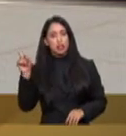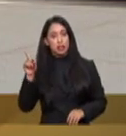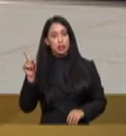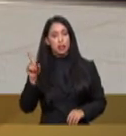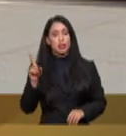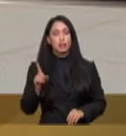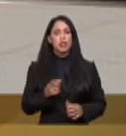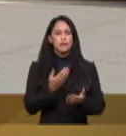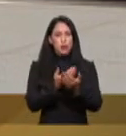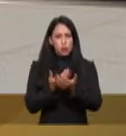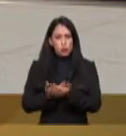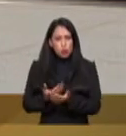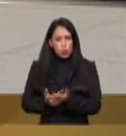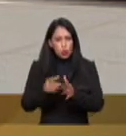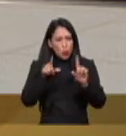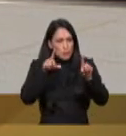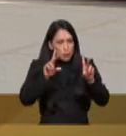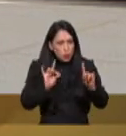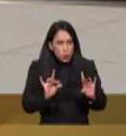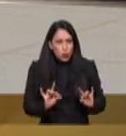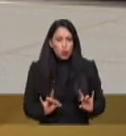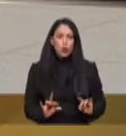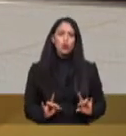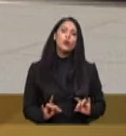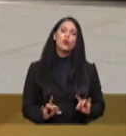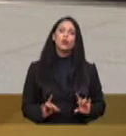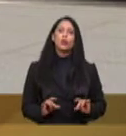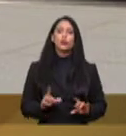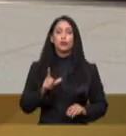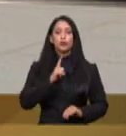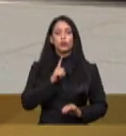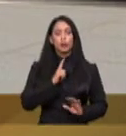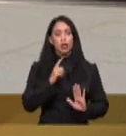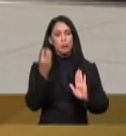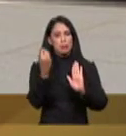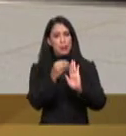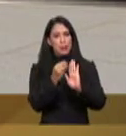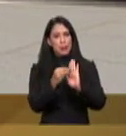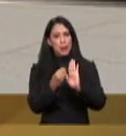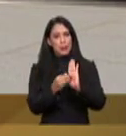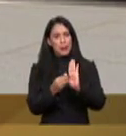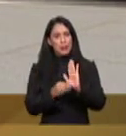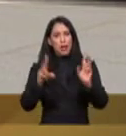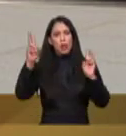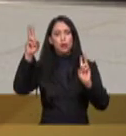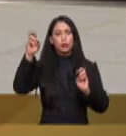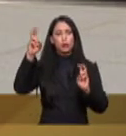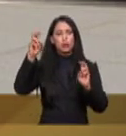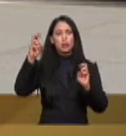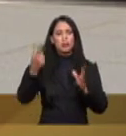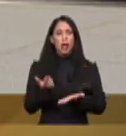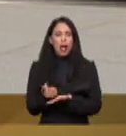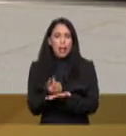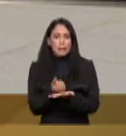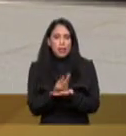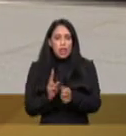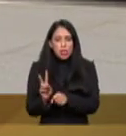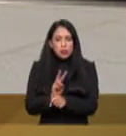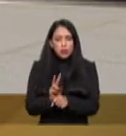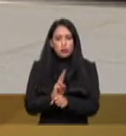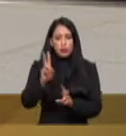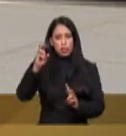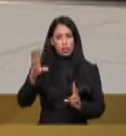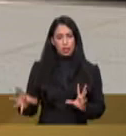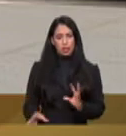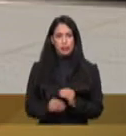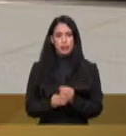Zuboff estudou a fundo o modelo de negócios das chamadas Big Techs e cunhou o termo, abro aspas, capitalismo de vigilância, fecho